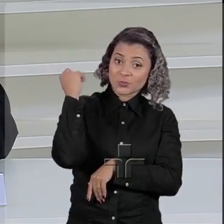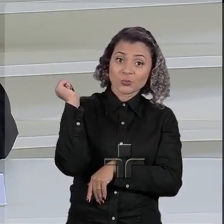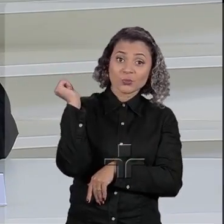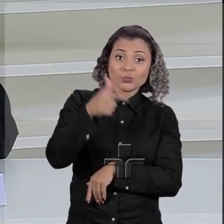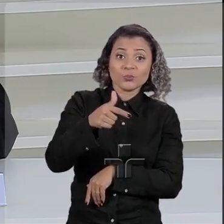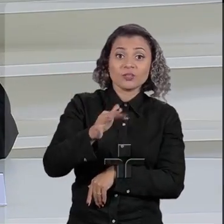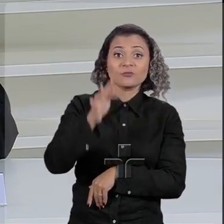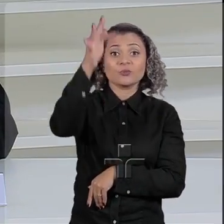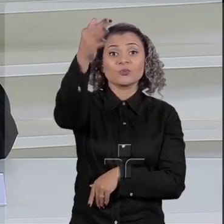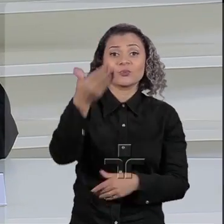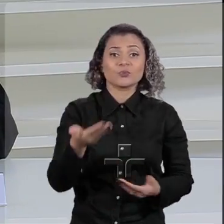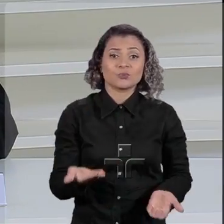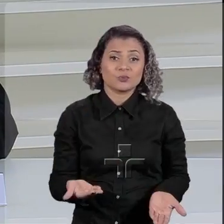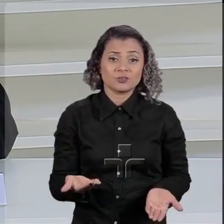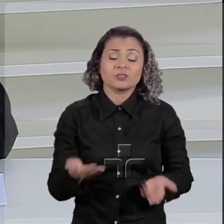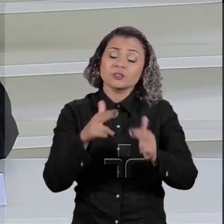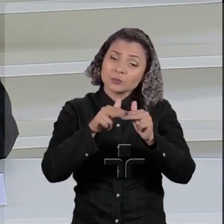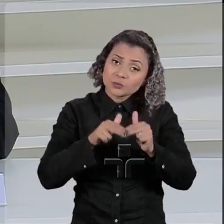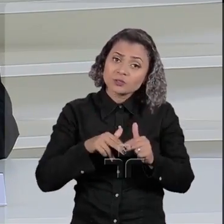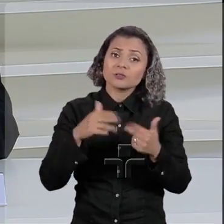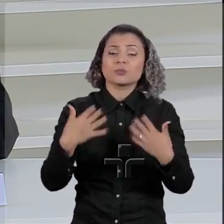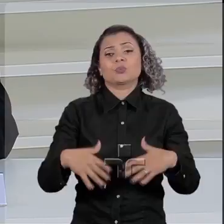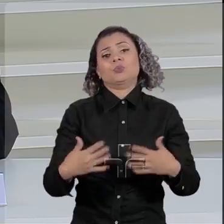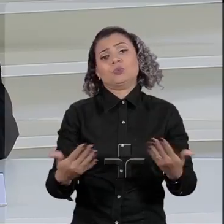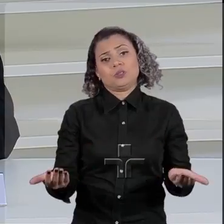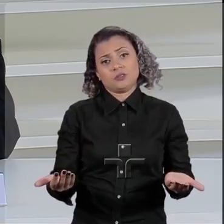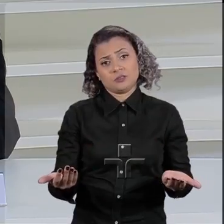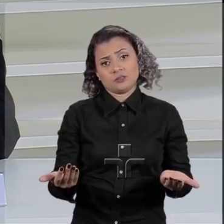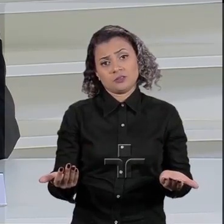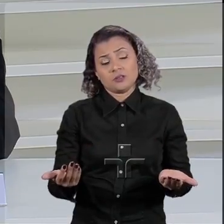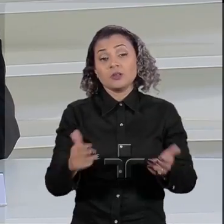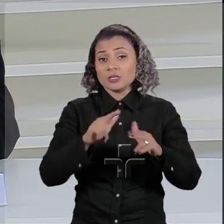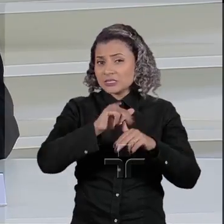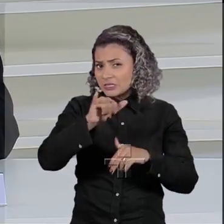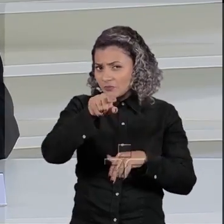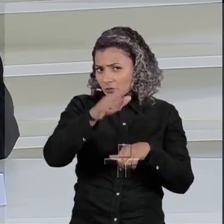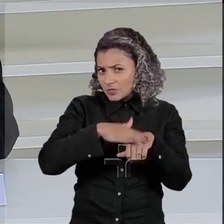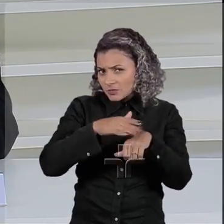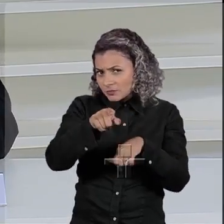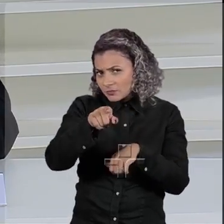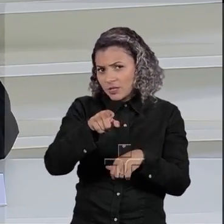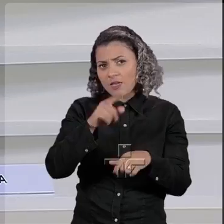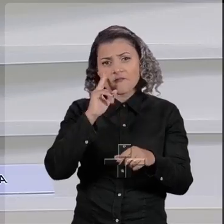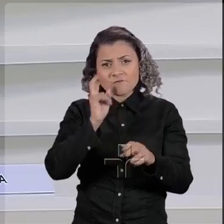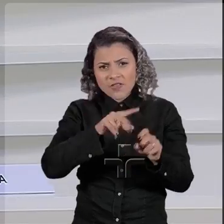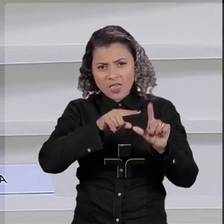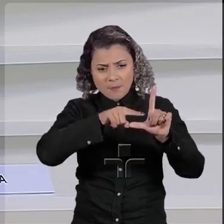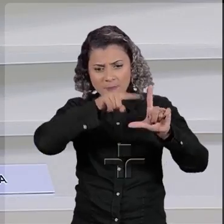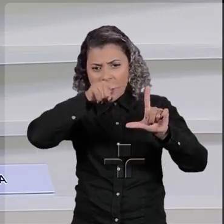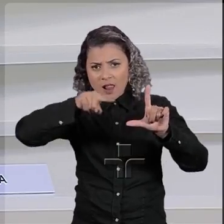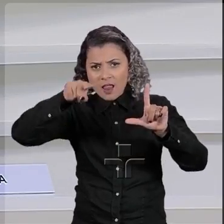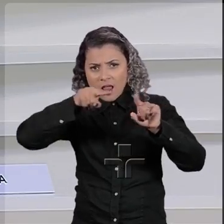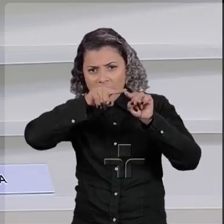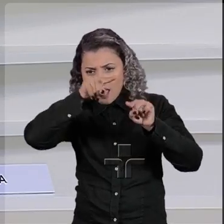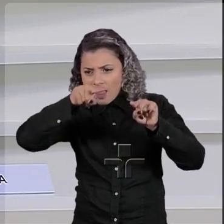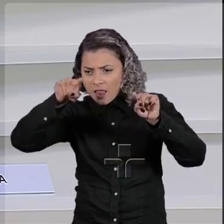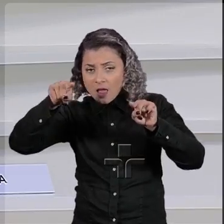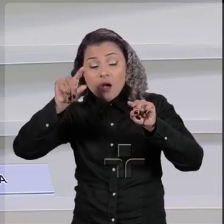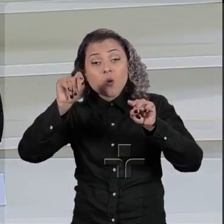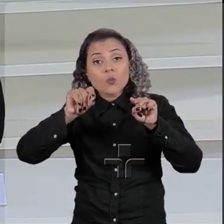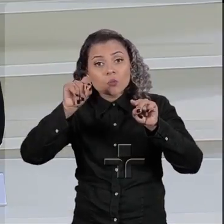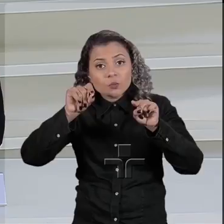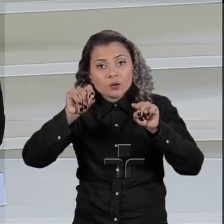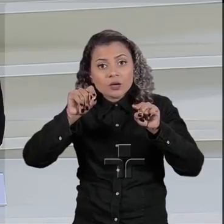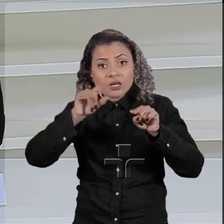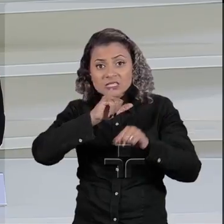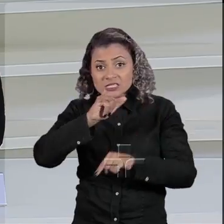gasto com o idoso é enorme. Não é à toa que, se você pegar, e as estatísticas mostram isso, a probabilidade